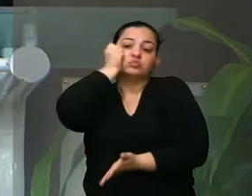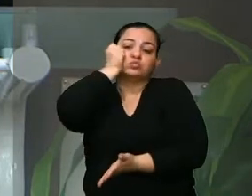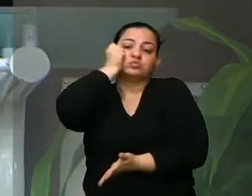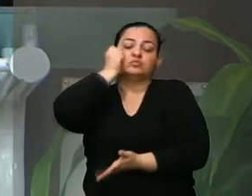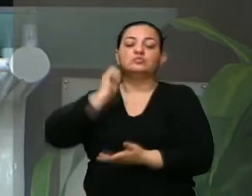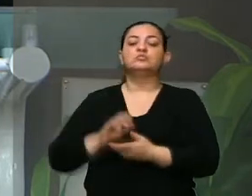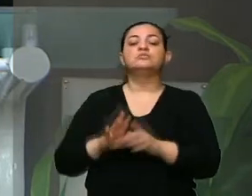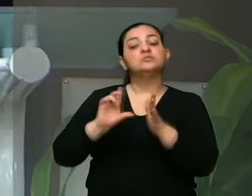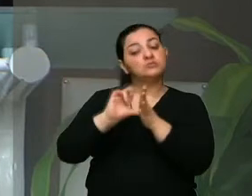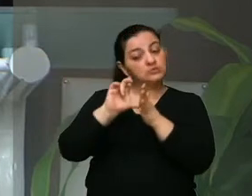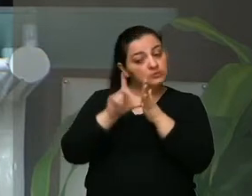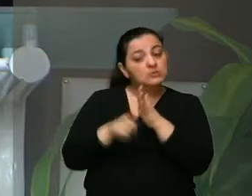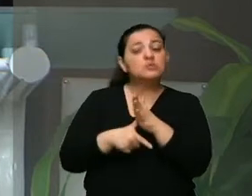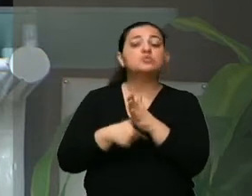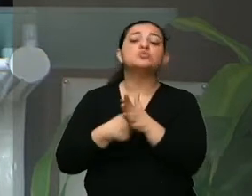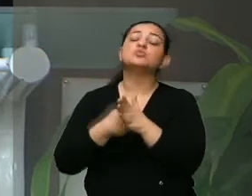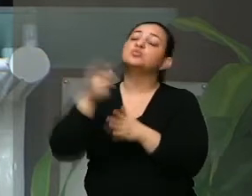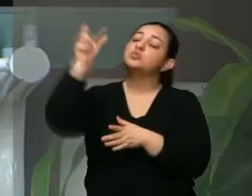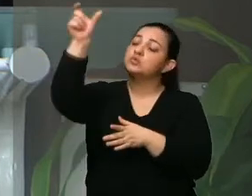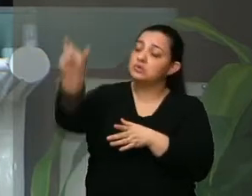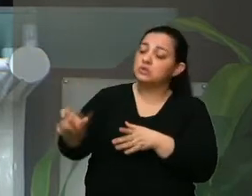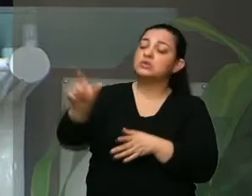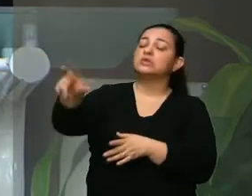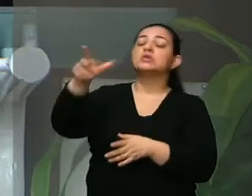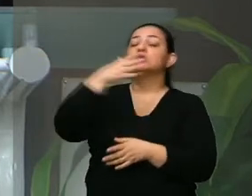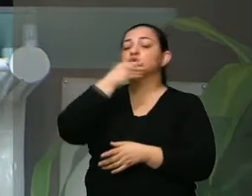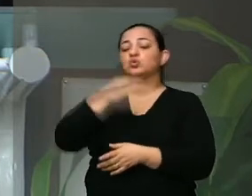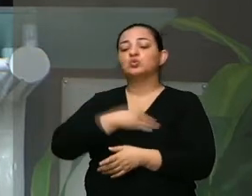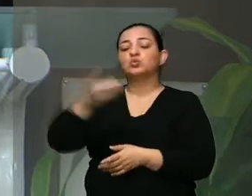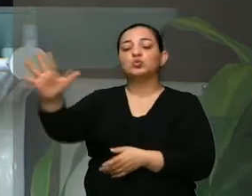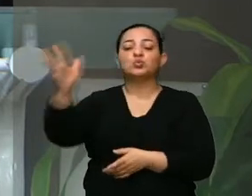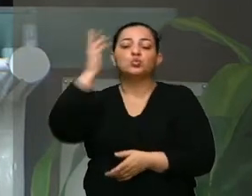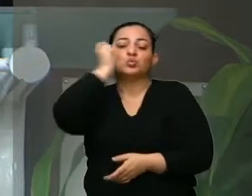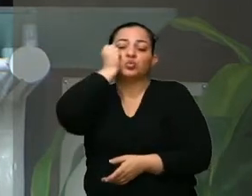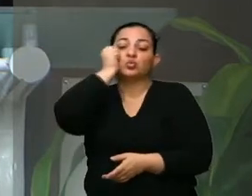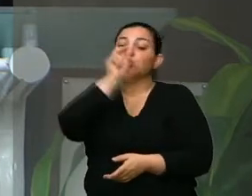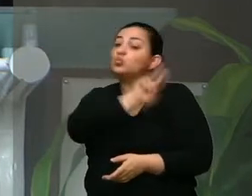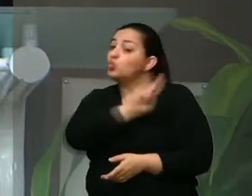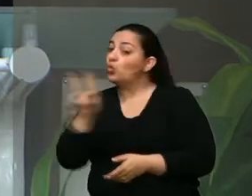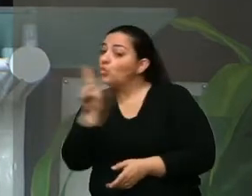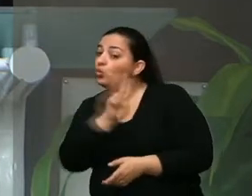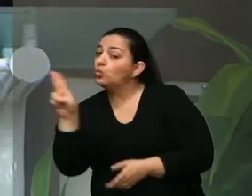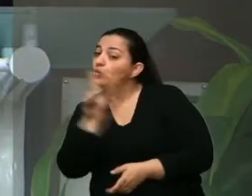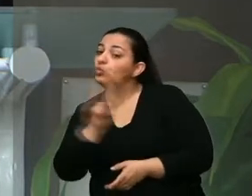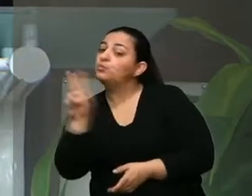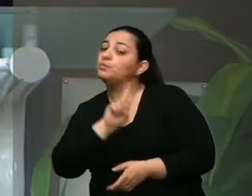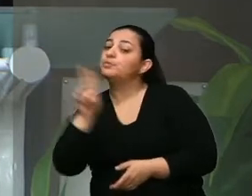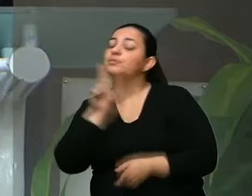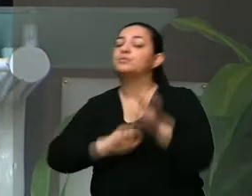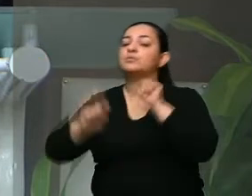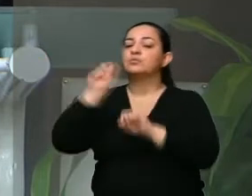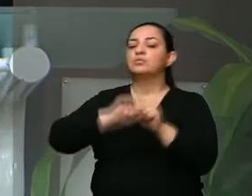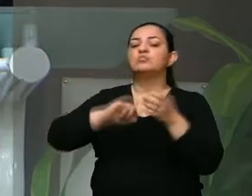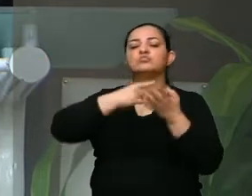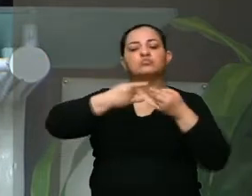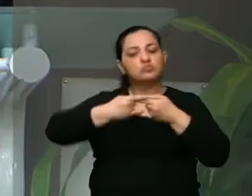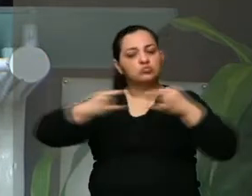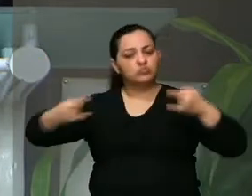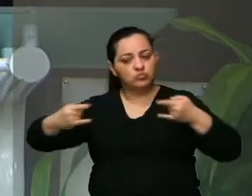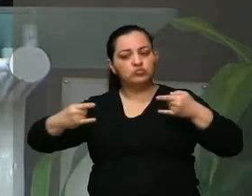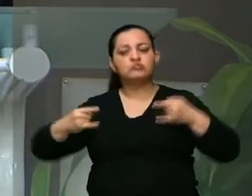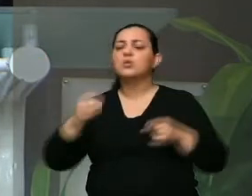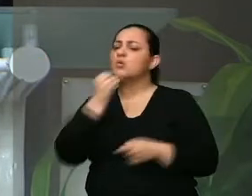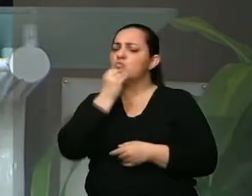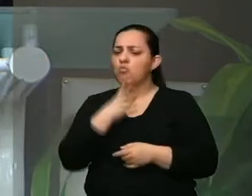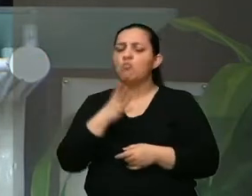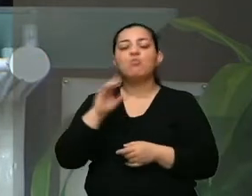depois que aquele filho recebia adoção o seu nome olha agora o seu nome no talão de cheques era tão